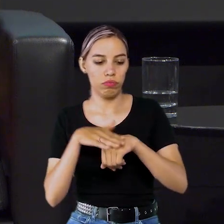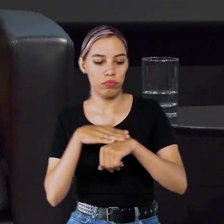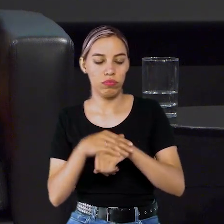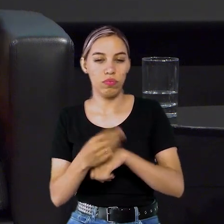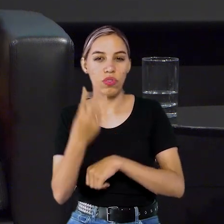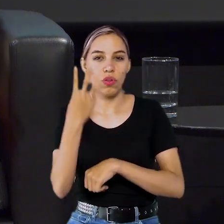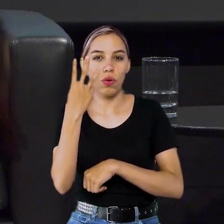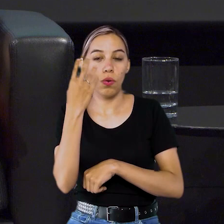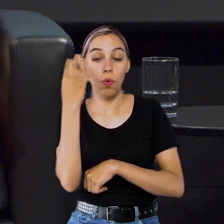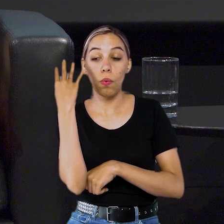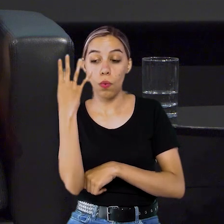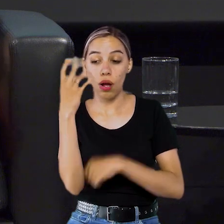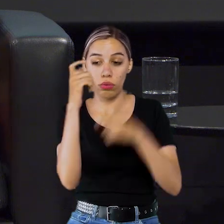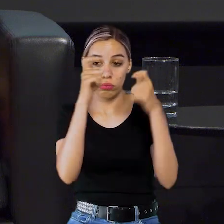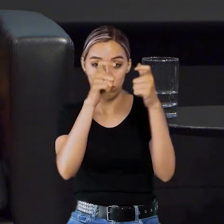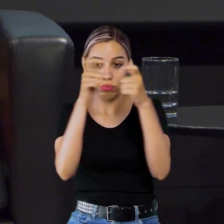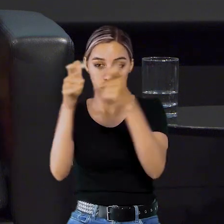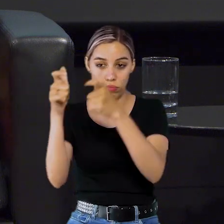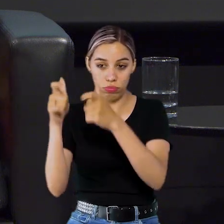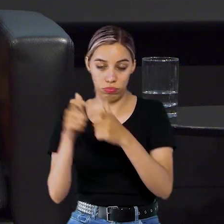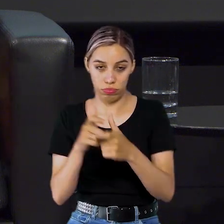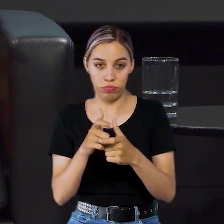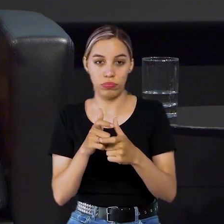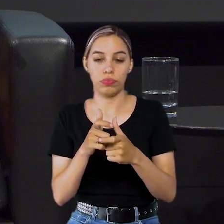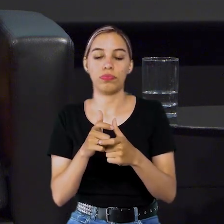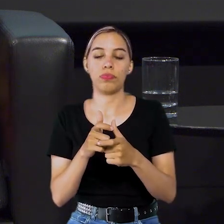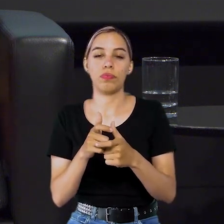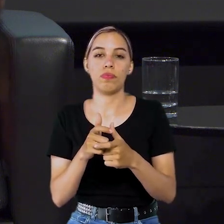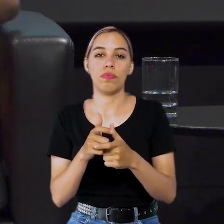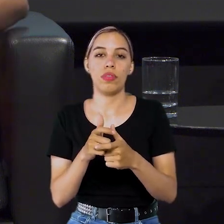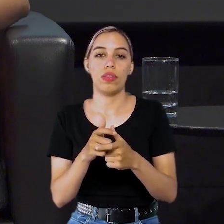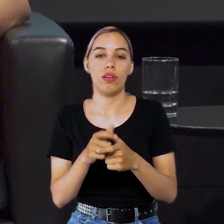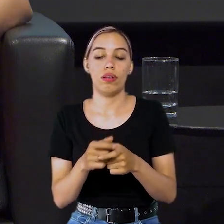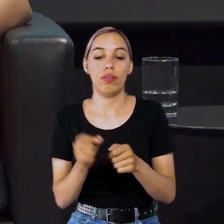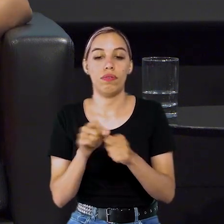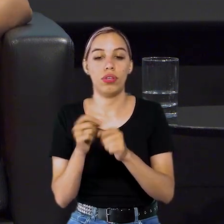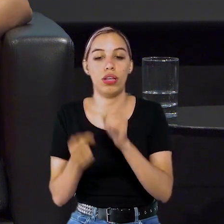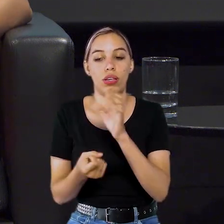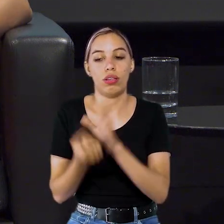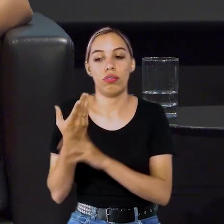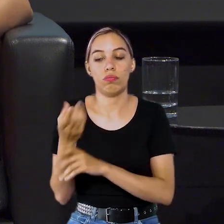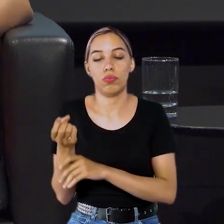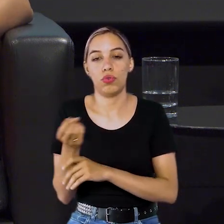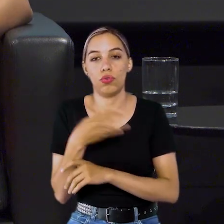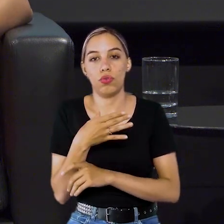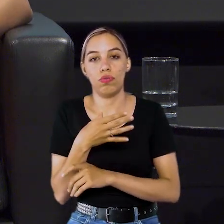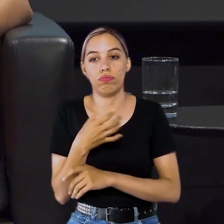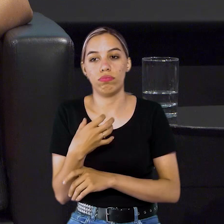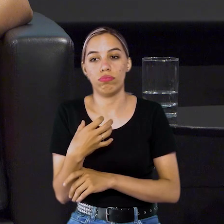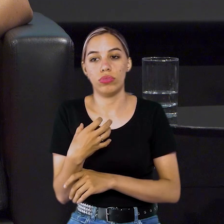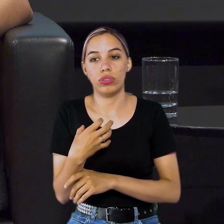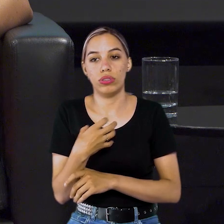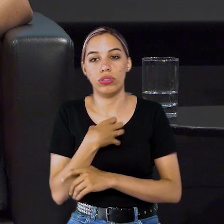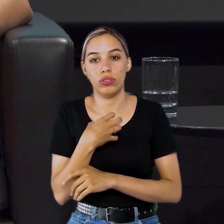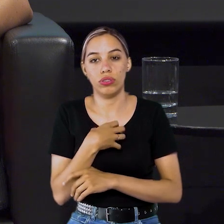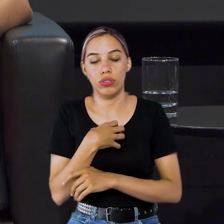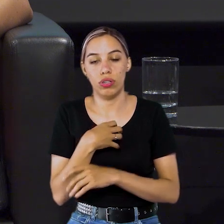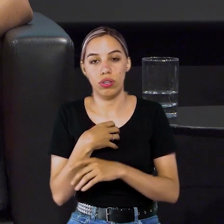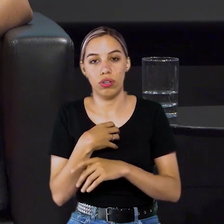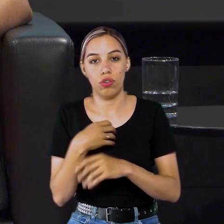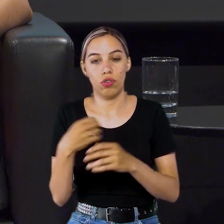para fazer desabrochar um novo modelo de educação, um novo modelo